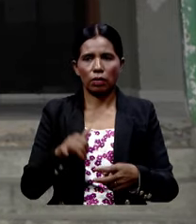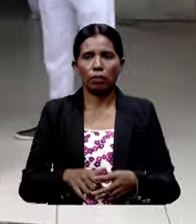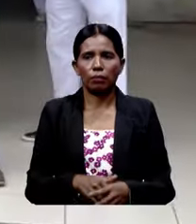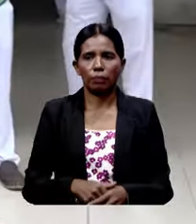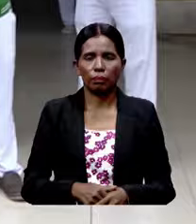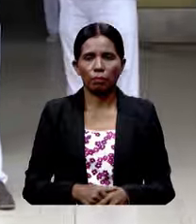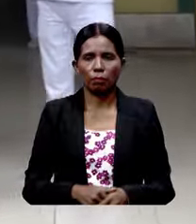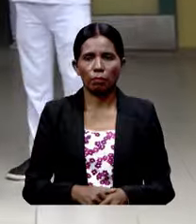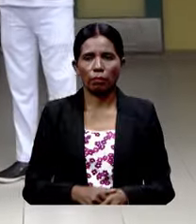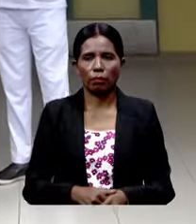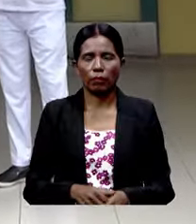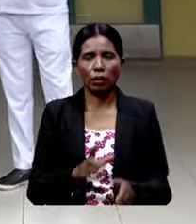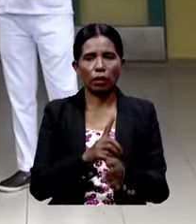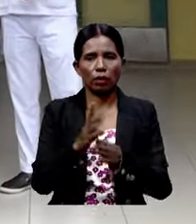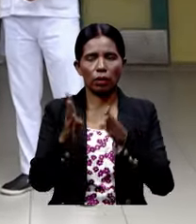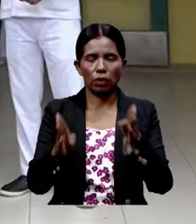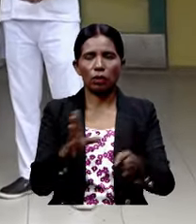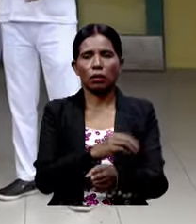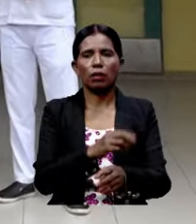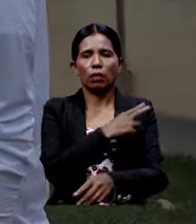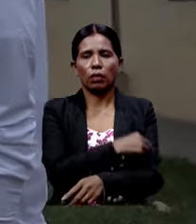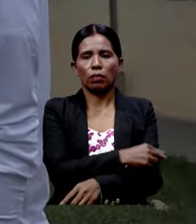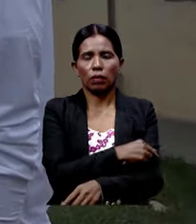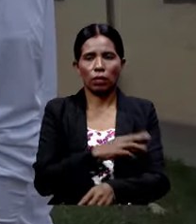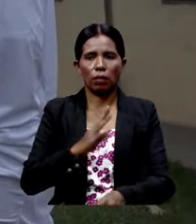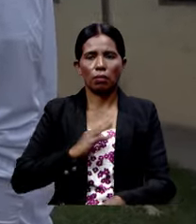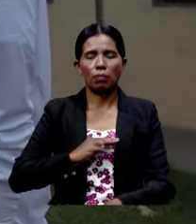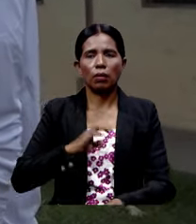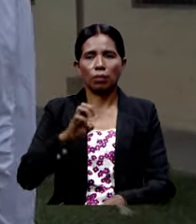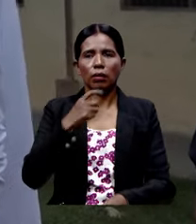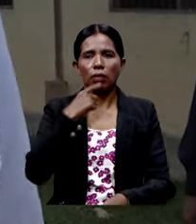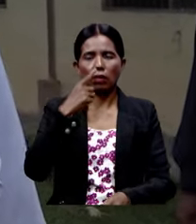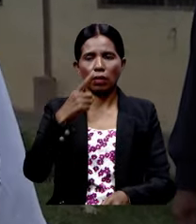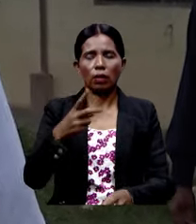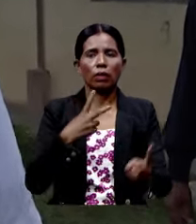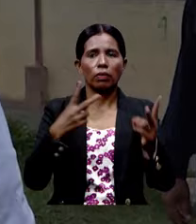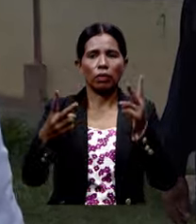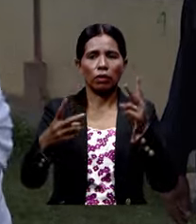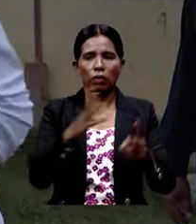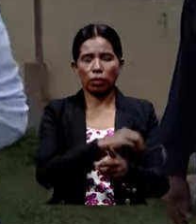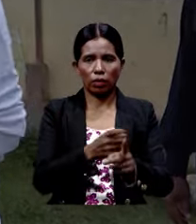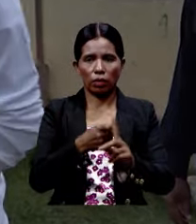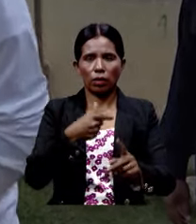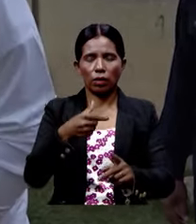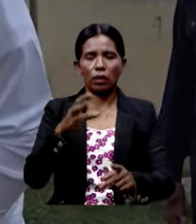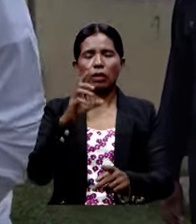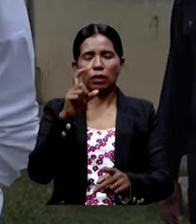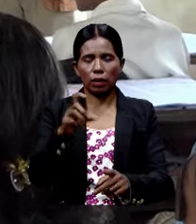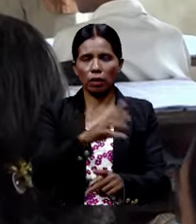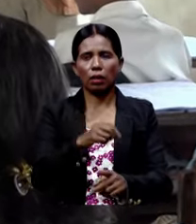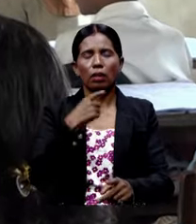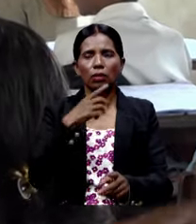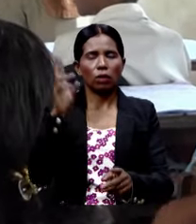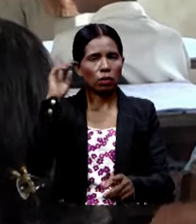electricity. Nune, diretora executiva Hospital Referral Maubis informa e a visita ne delegação ZGSIS a cara corona